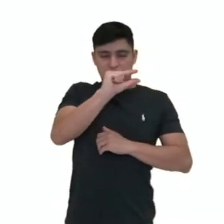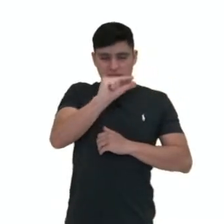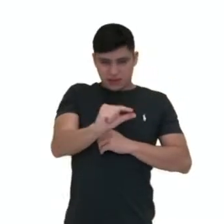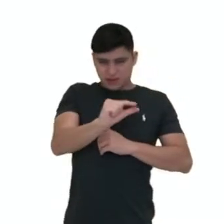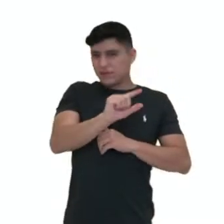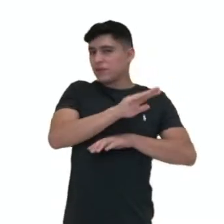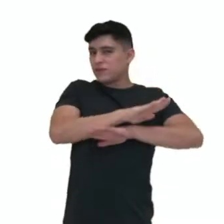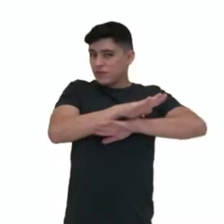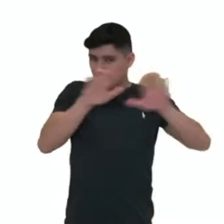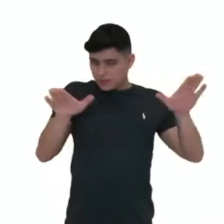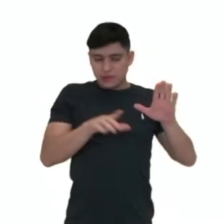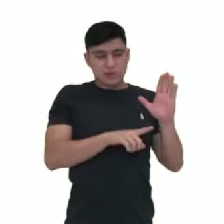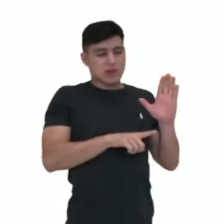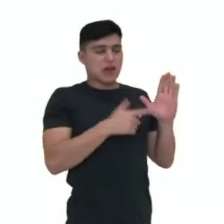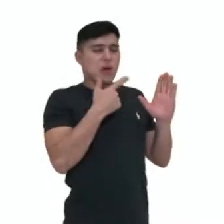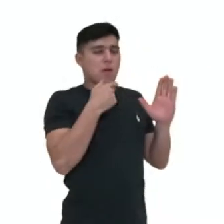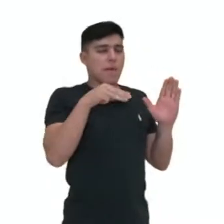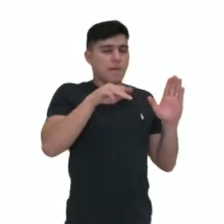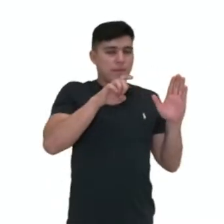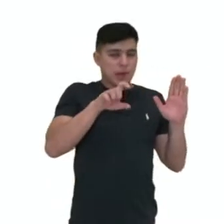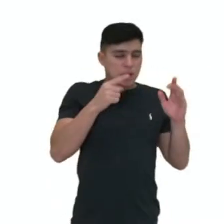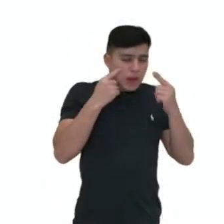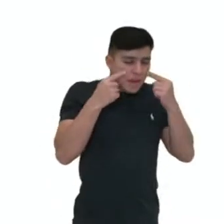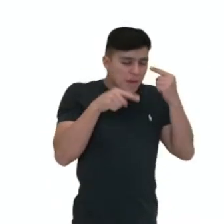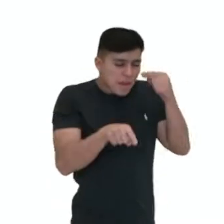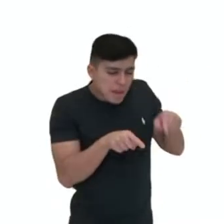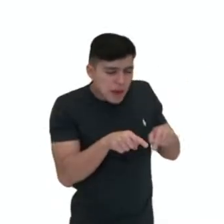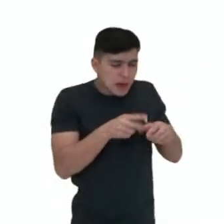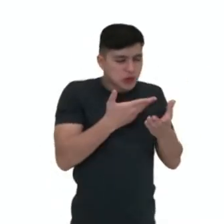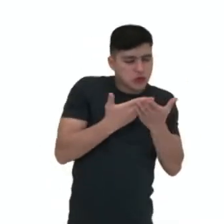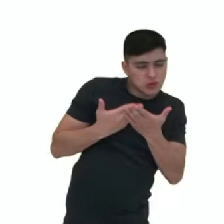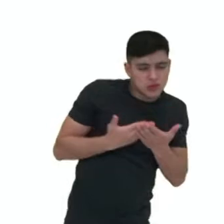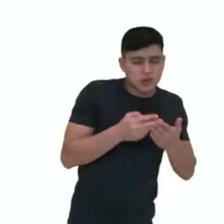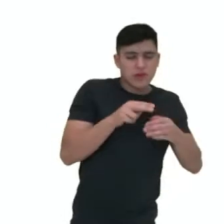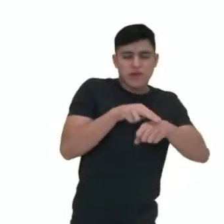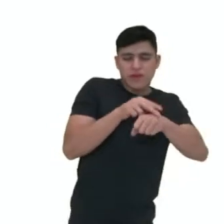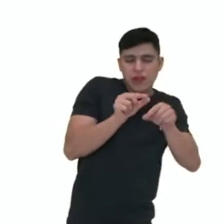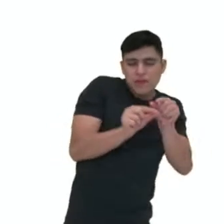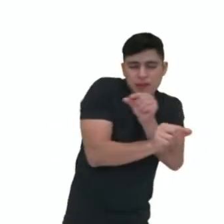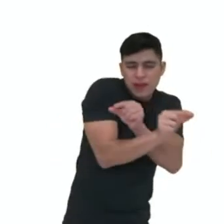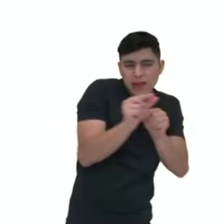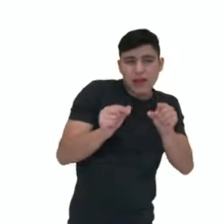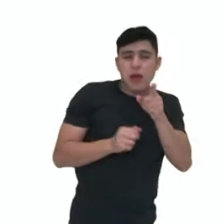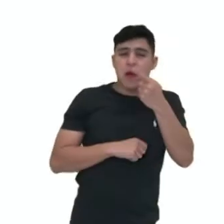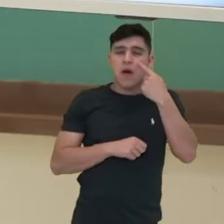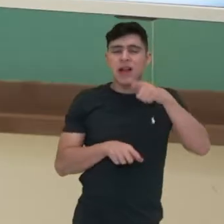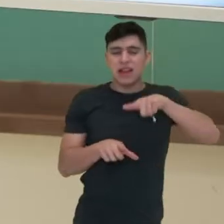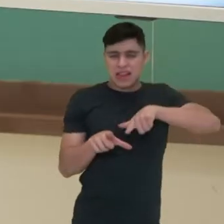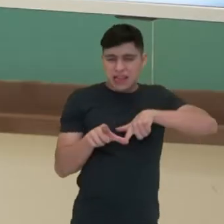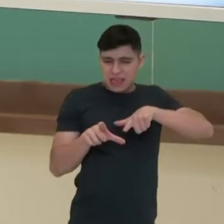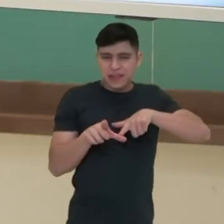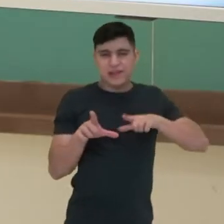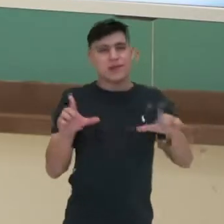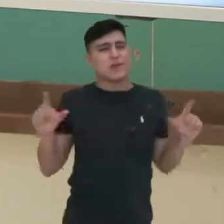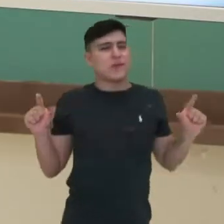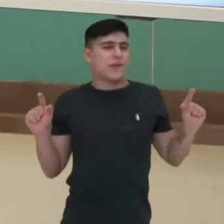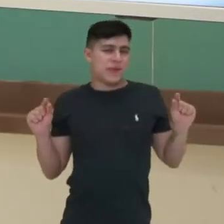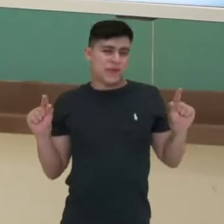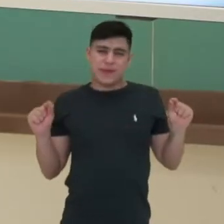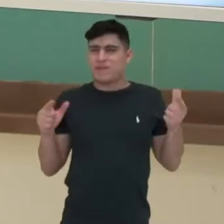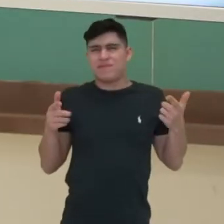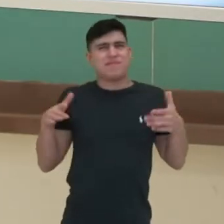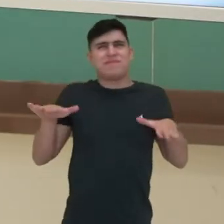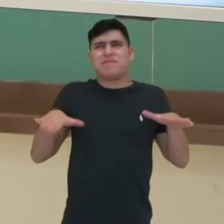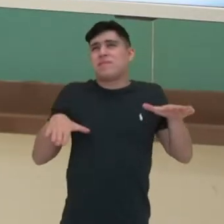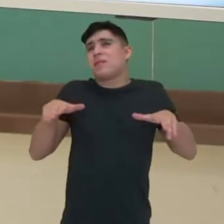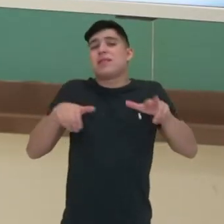tá? E analisou lá nas ervilhas, né? Lembrando que essas letras, a questão da letra, fica a encargo do qual você for usar,